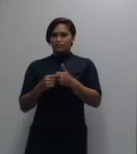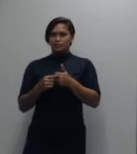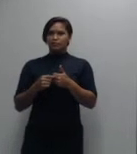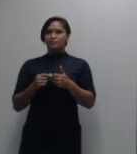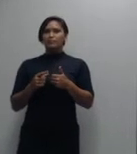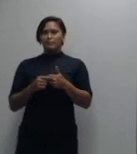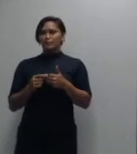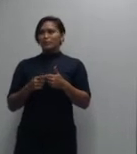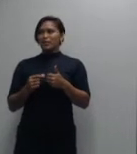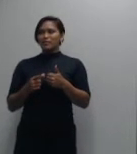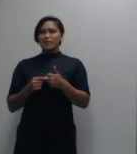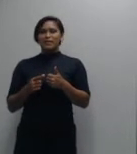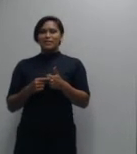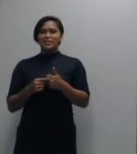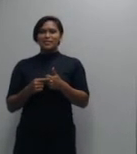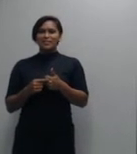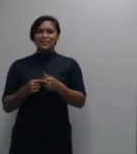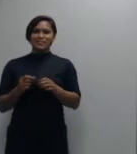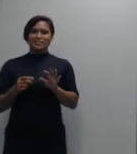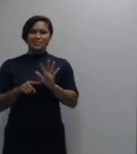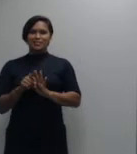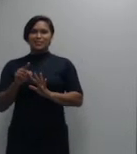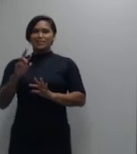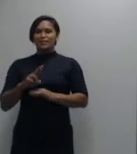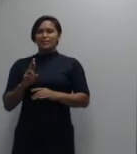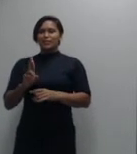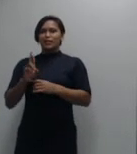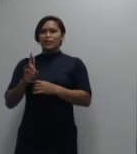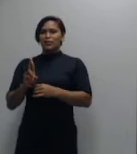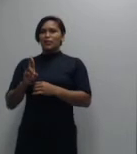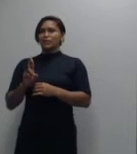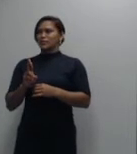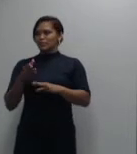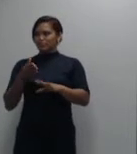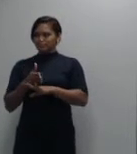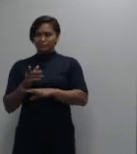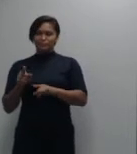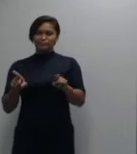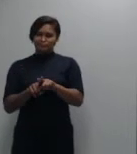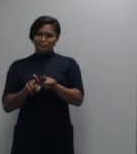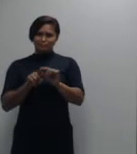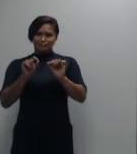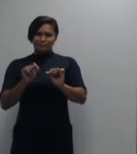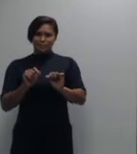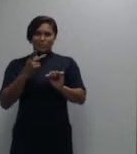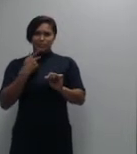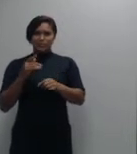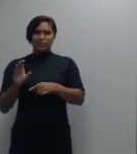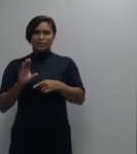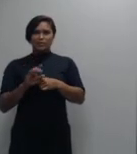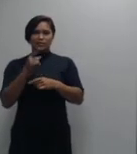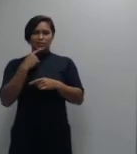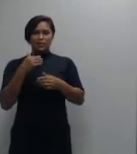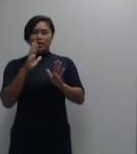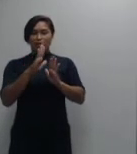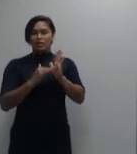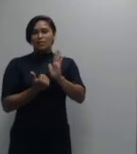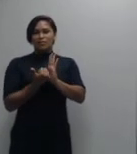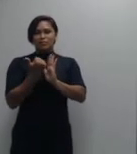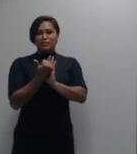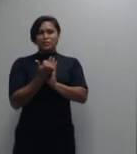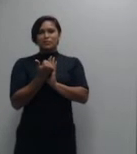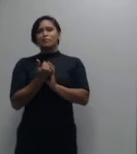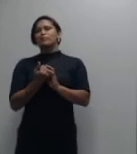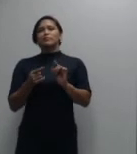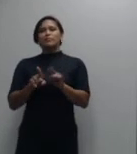520 do Código Processo Civil que tá pode processo civil anterior que trata dos embargos de declaração teve êxito